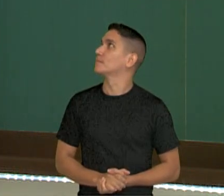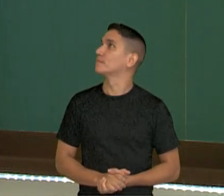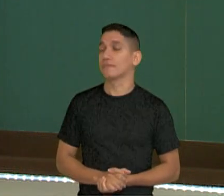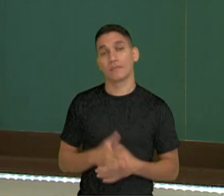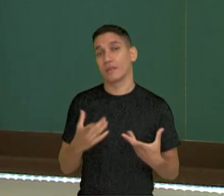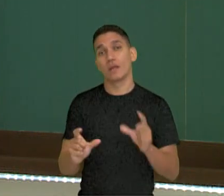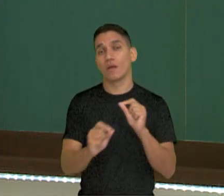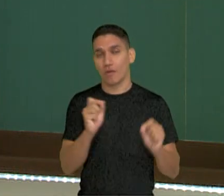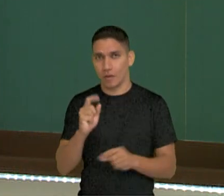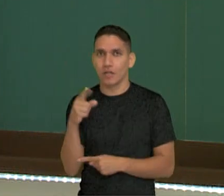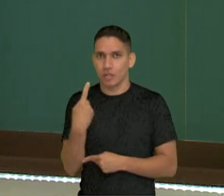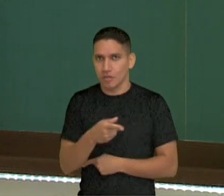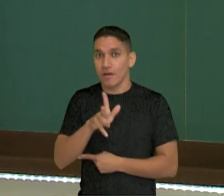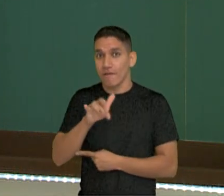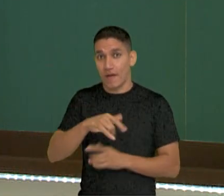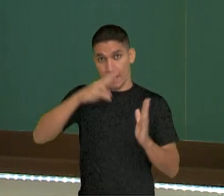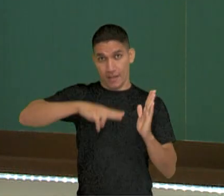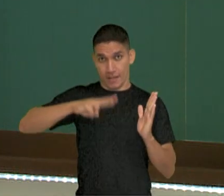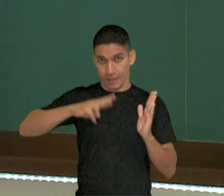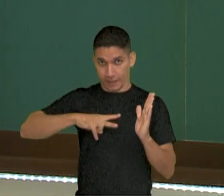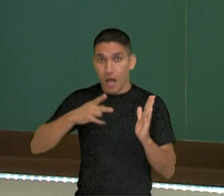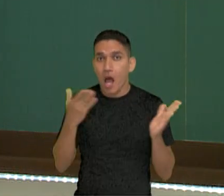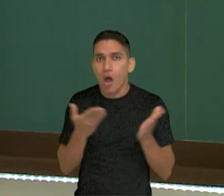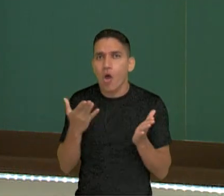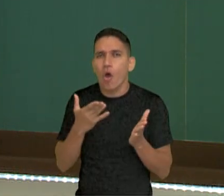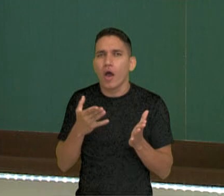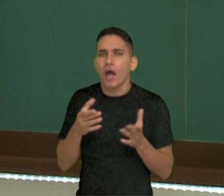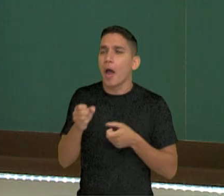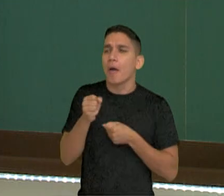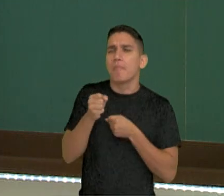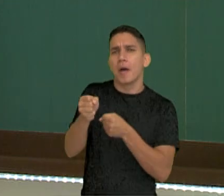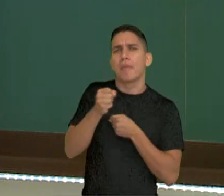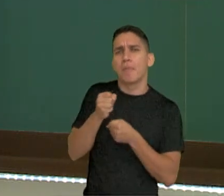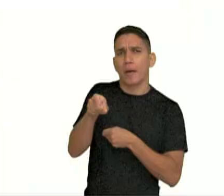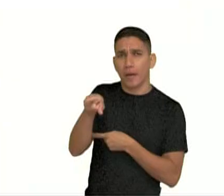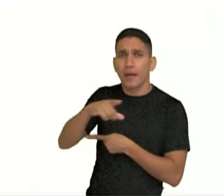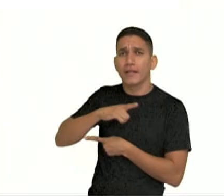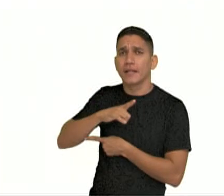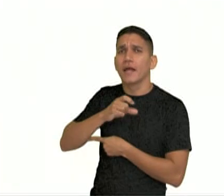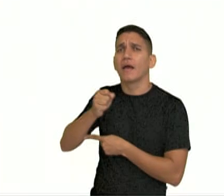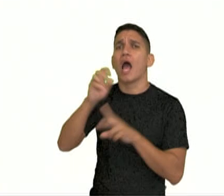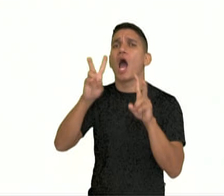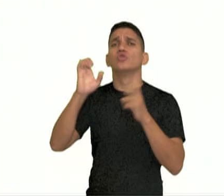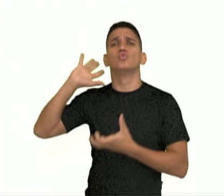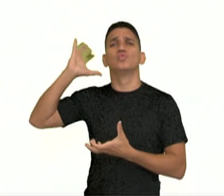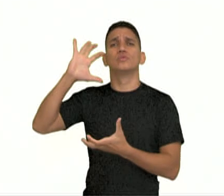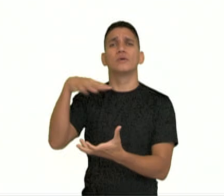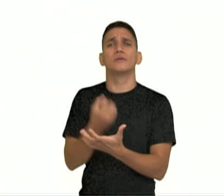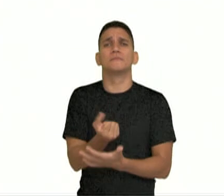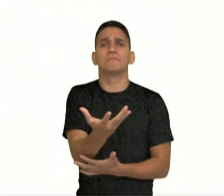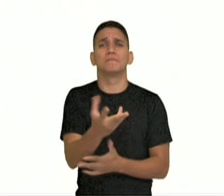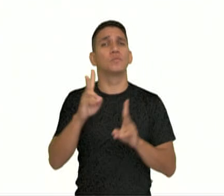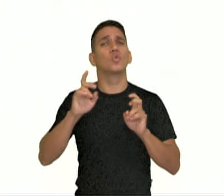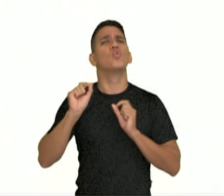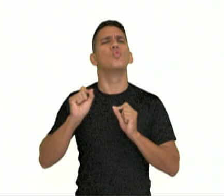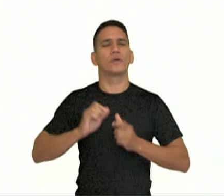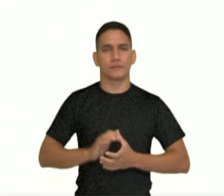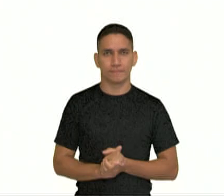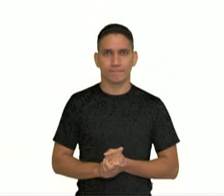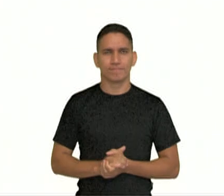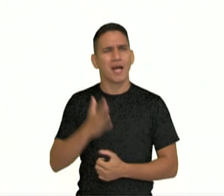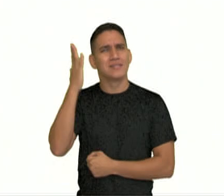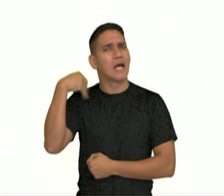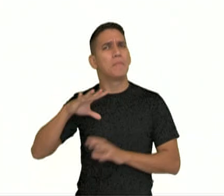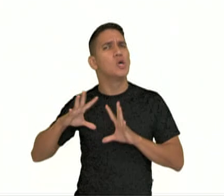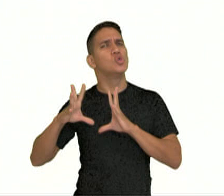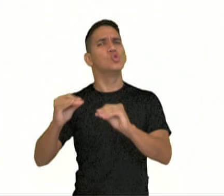Então, a gente vai fazer uma leitura, uma reportagem sobre o podcast. O que é o podcast? Saiba tudo sobre